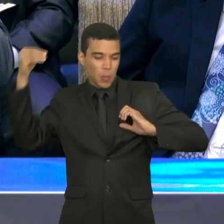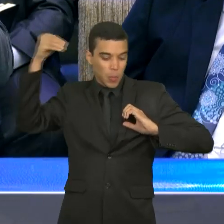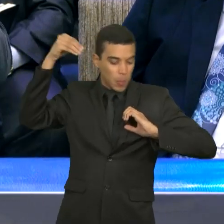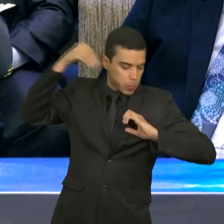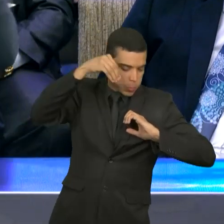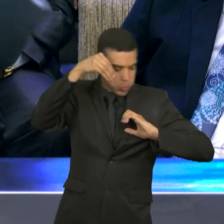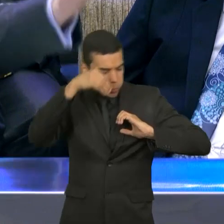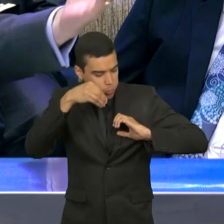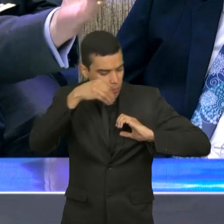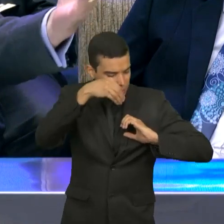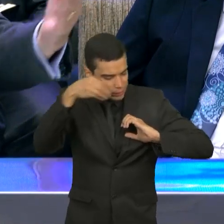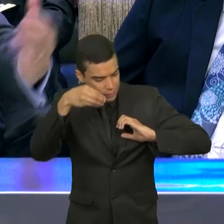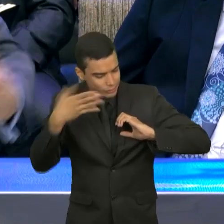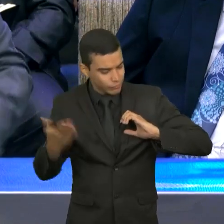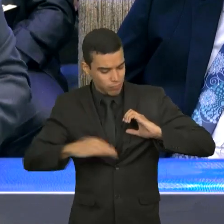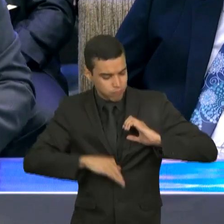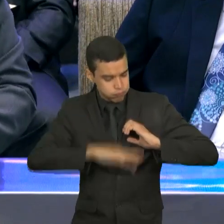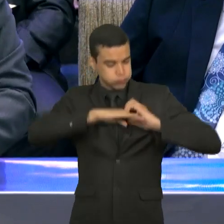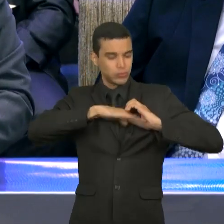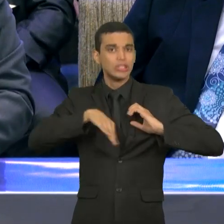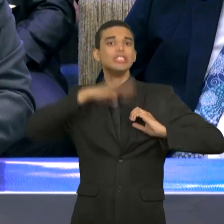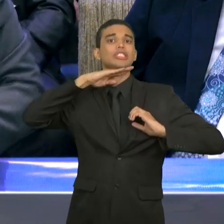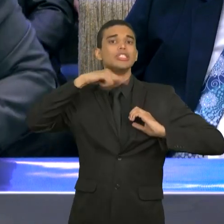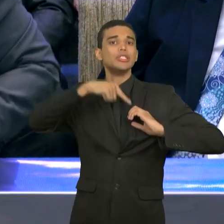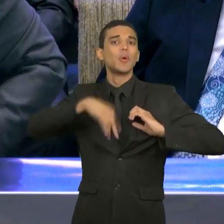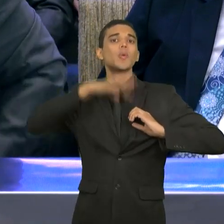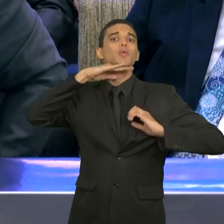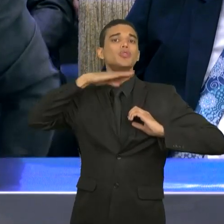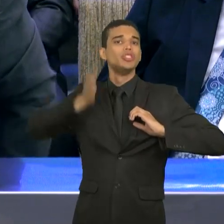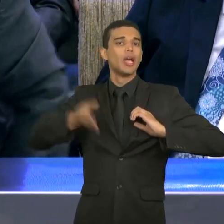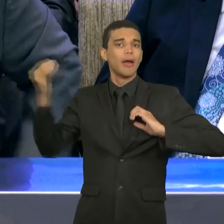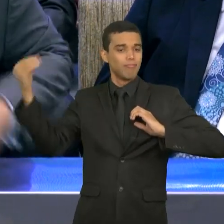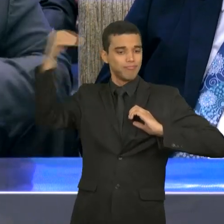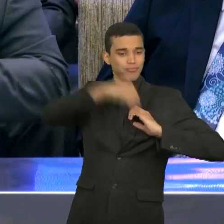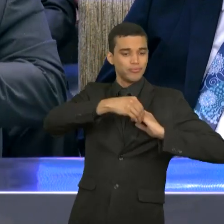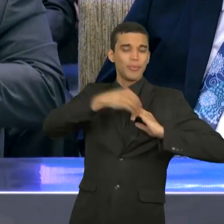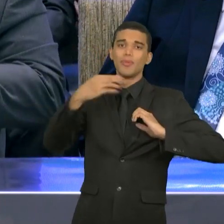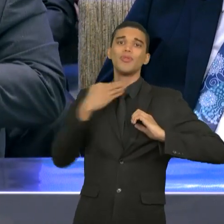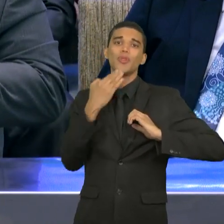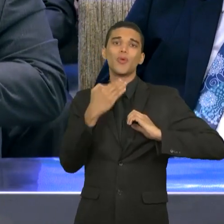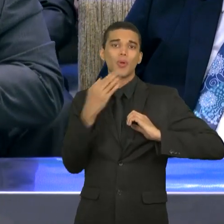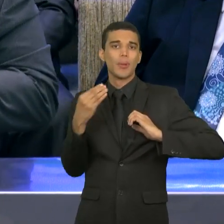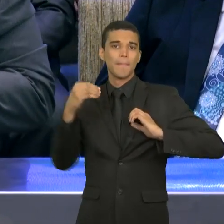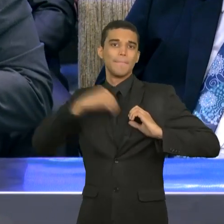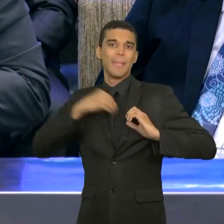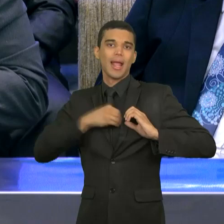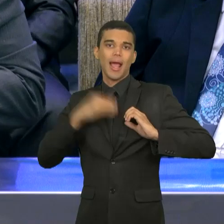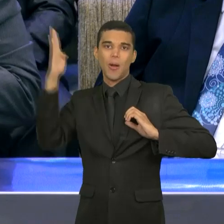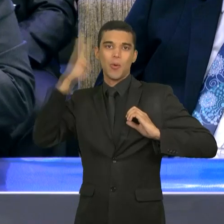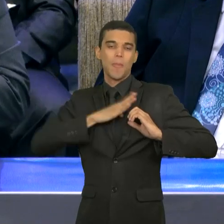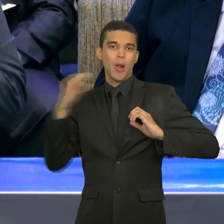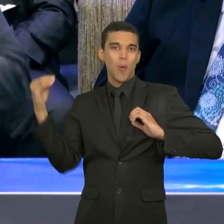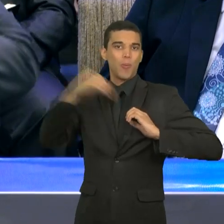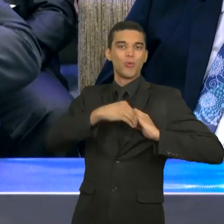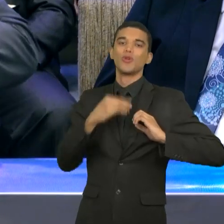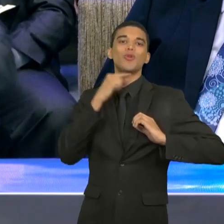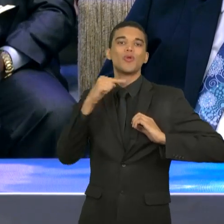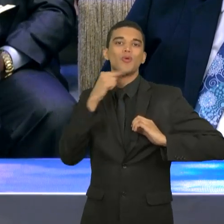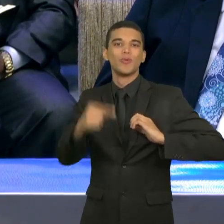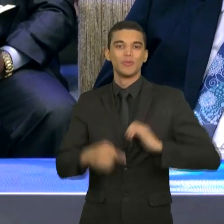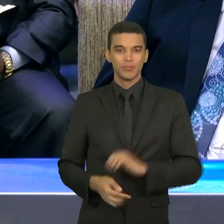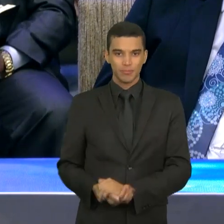está tem alegria tem gozo na alma Glória o nome do Senhor Jesus Cristo ele quer destruir a sua fé